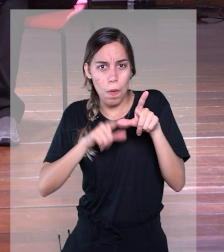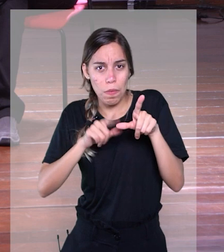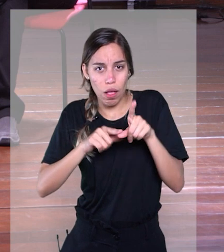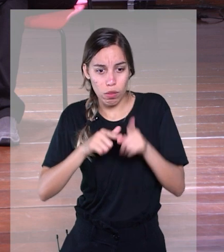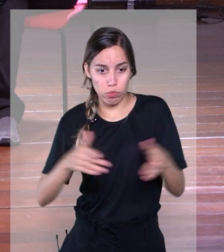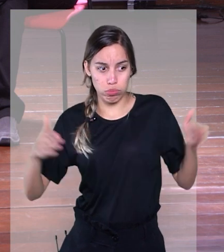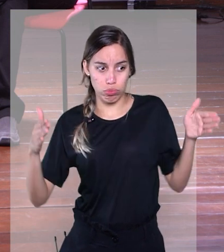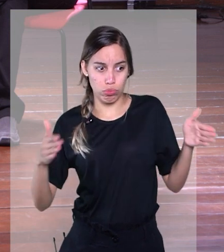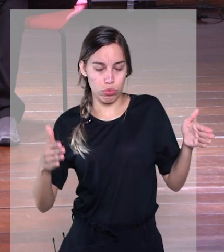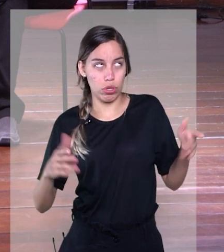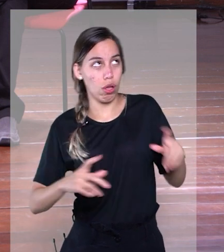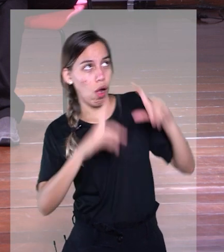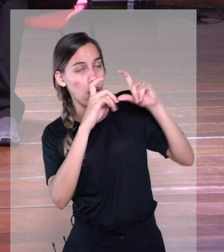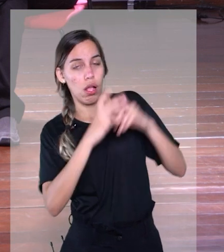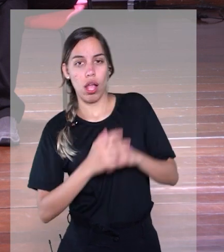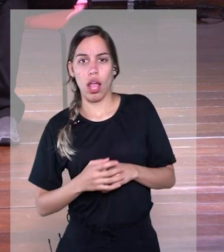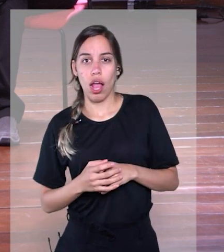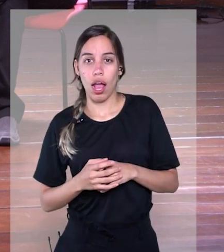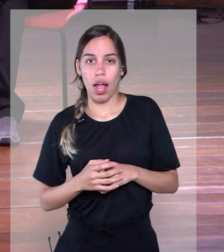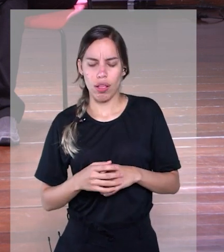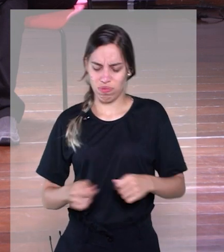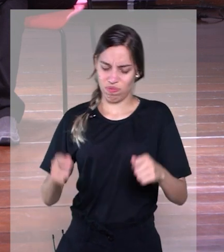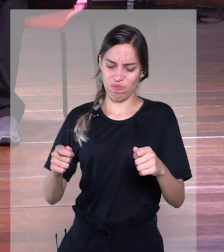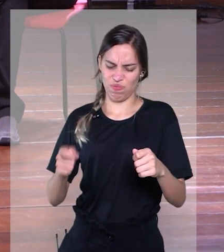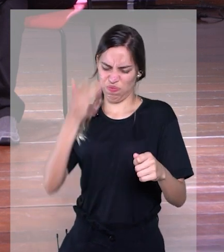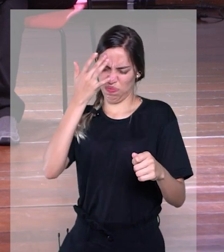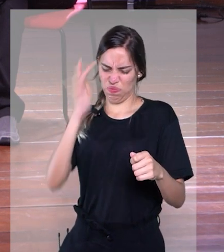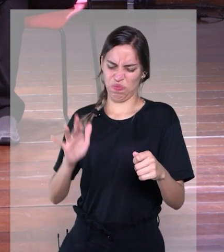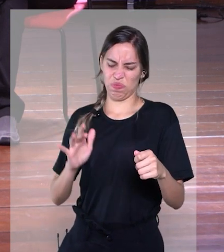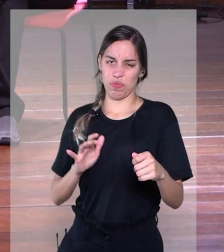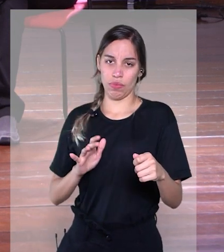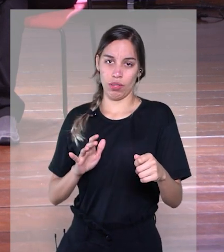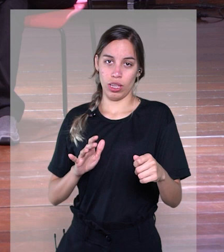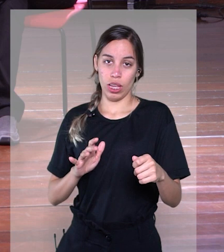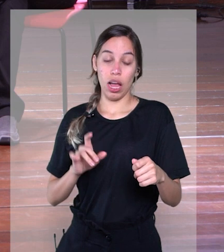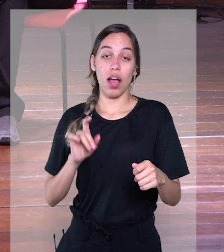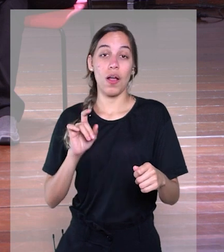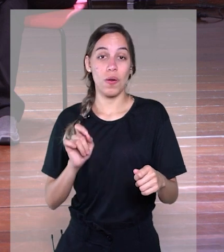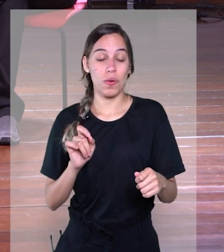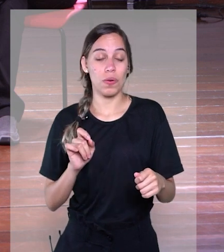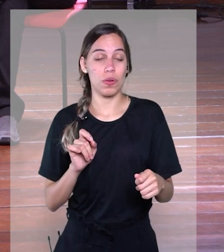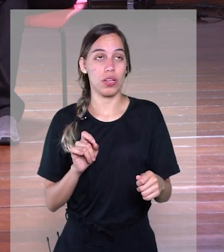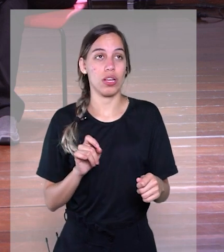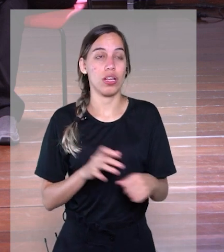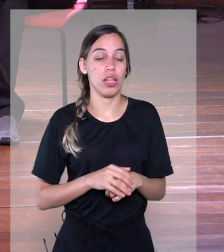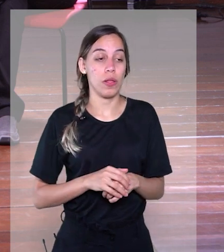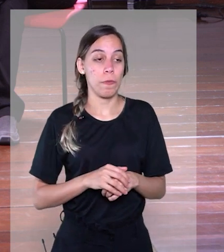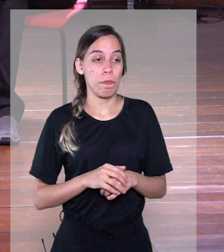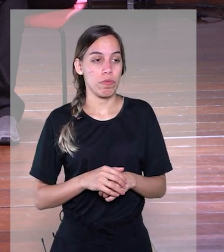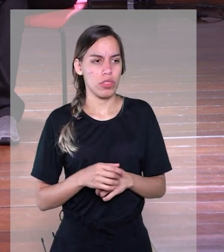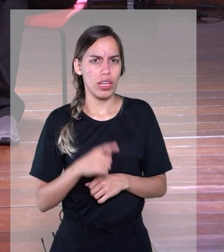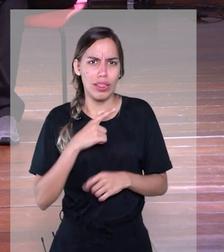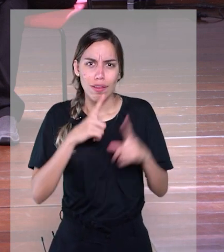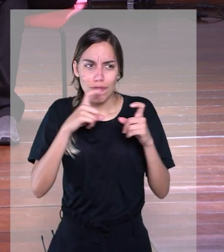muito fotografado. Então, assim, tem fotografias dele por toda parte, e me lembro que no